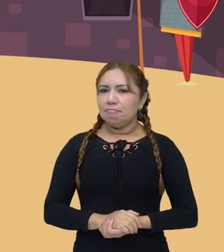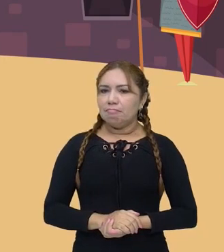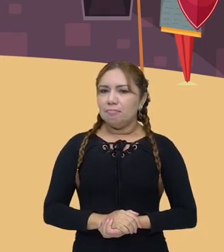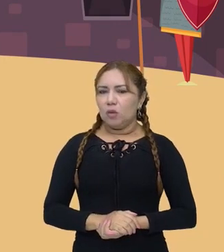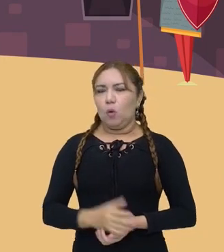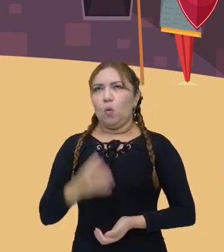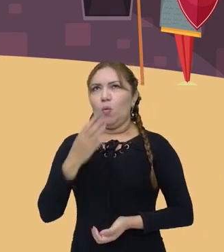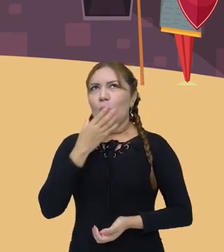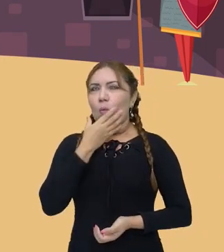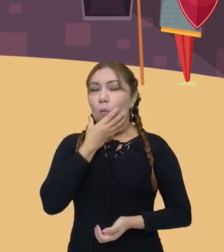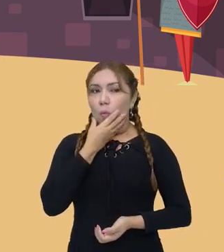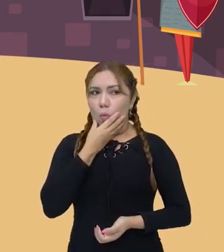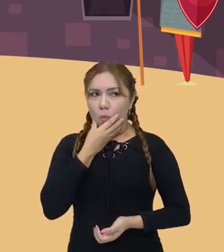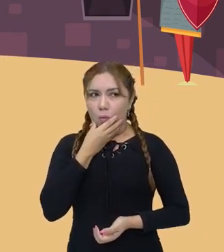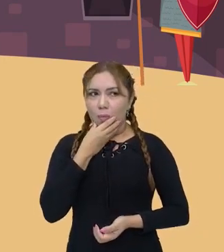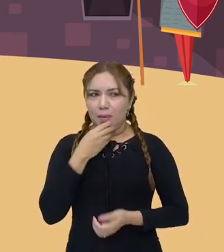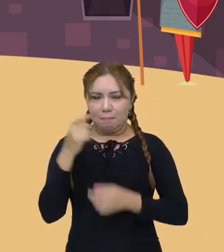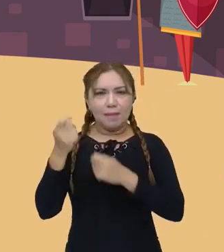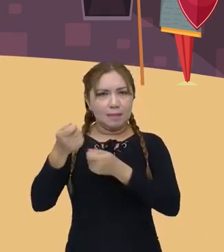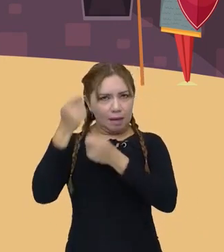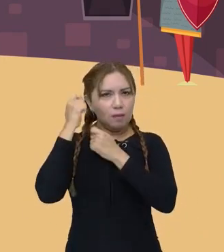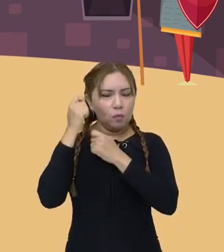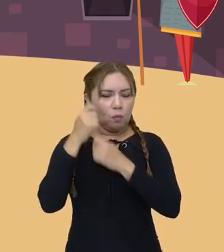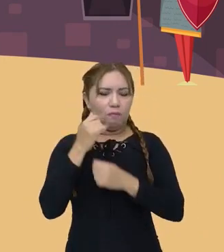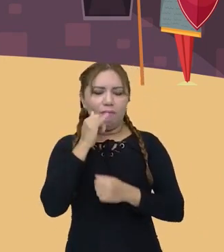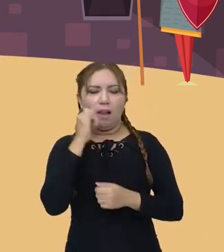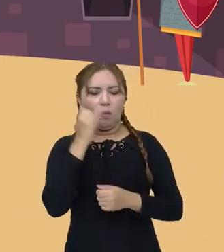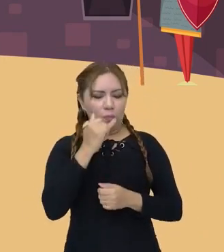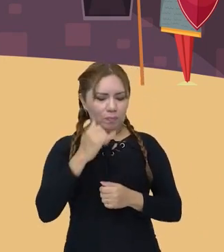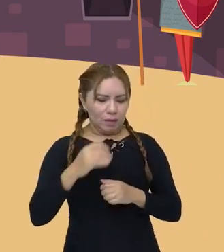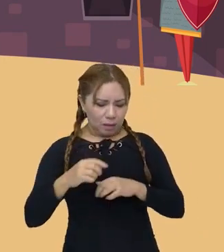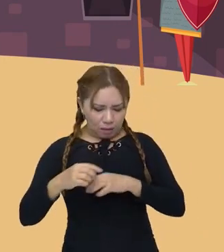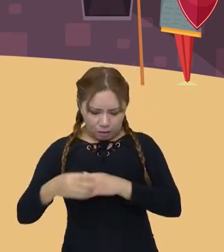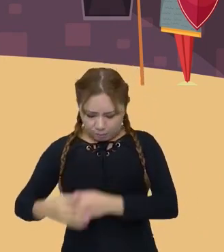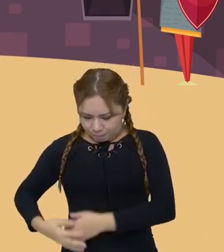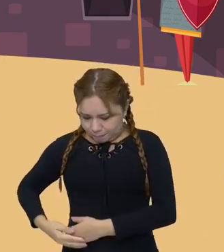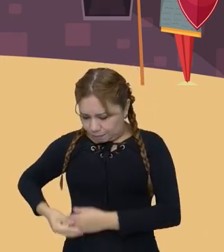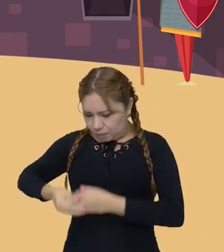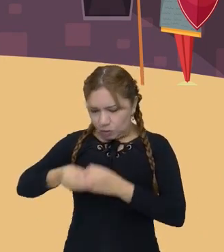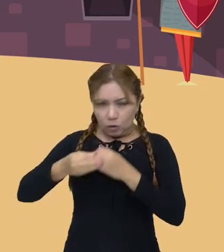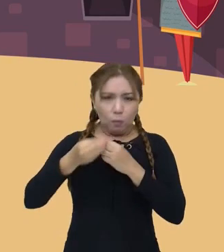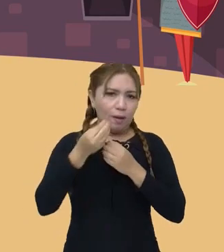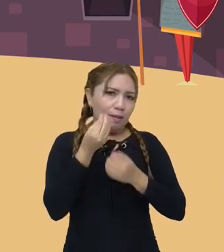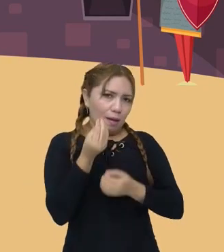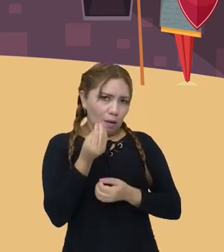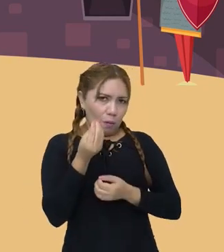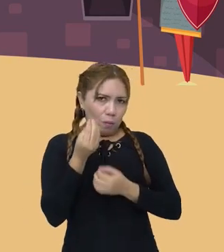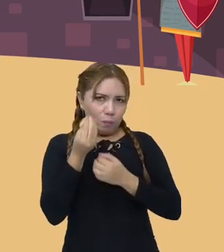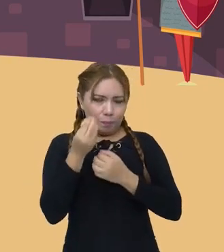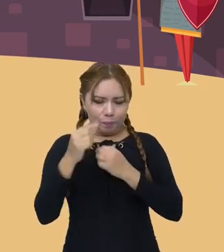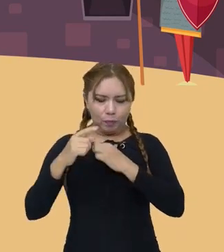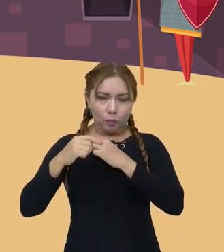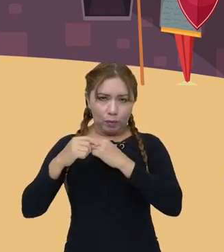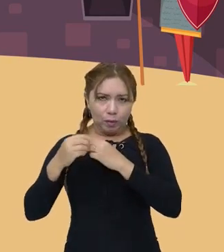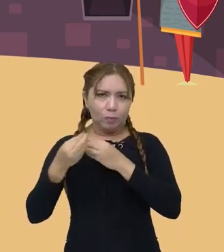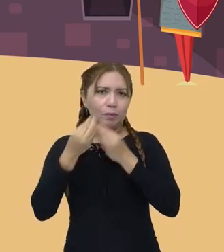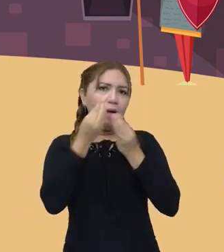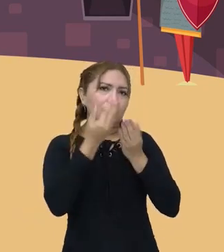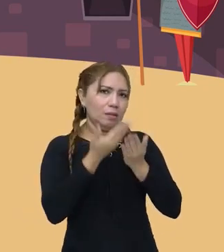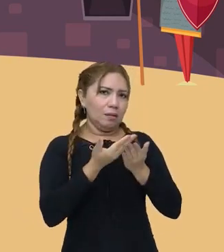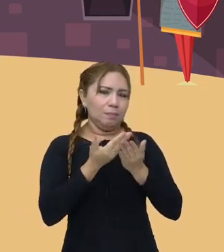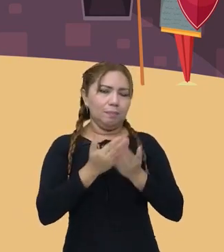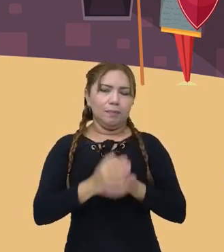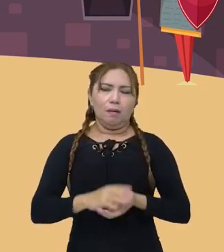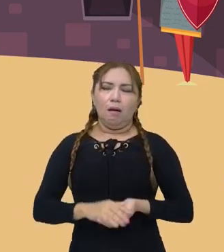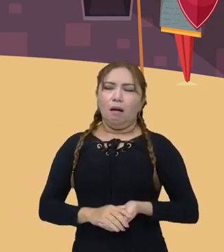O pescador, ele disse: tá aqui, meu rei, seu anel real. O rei,